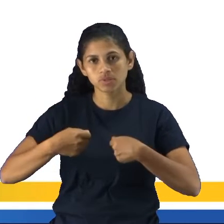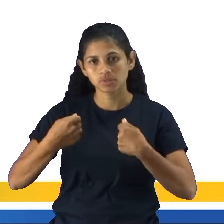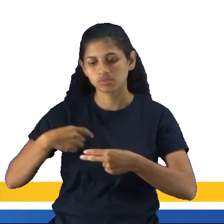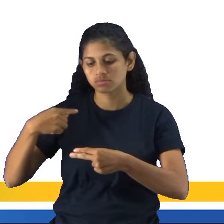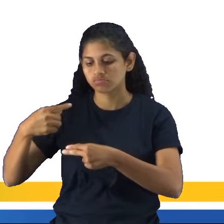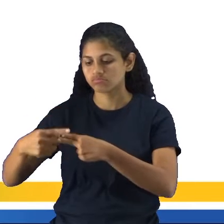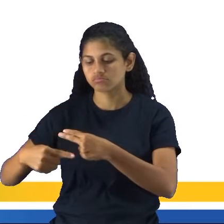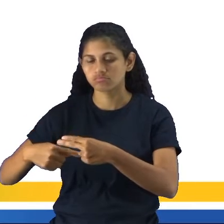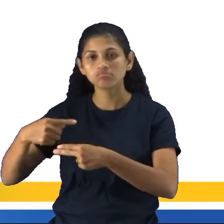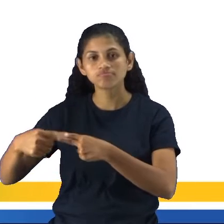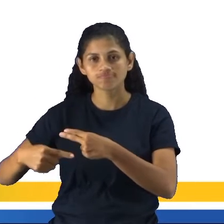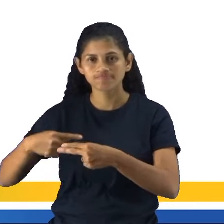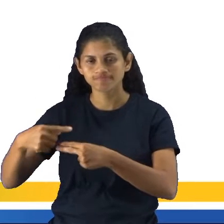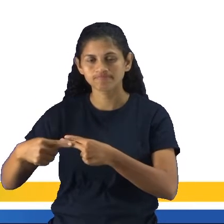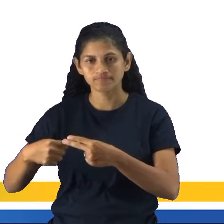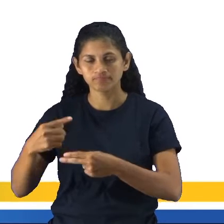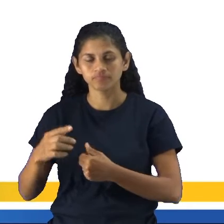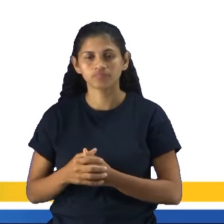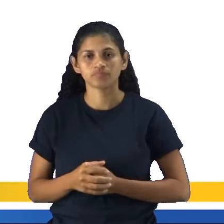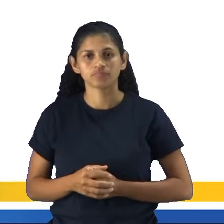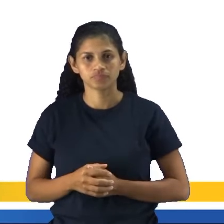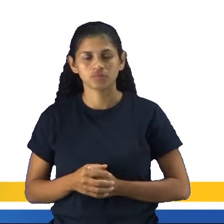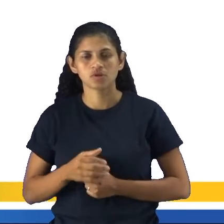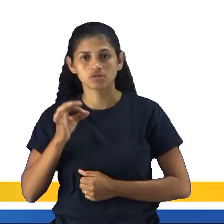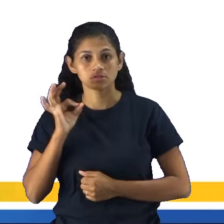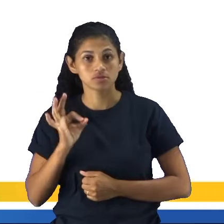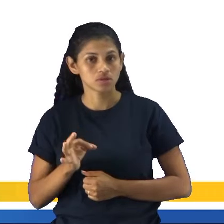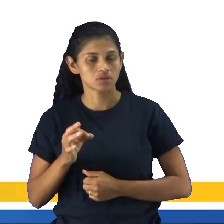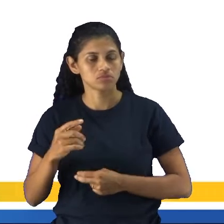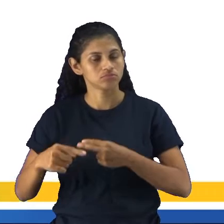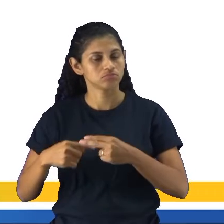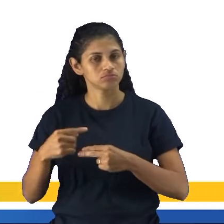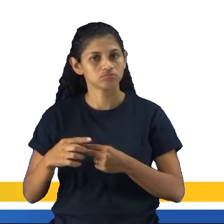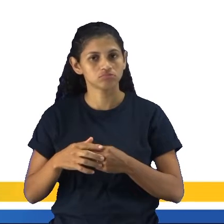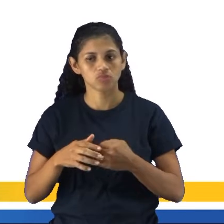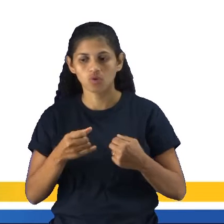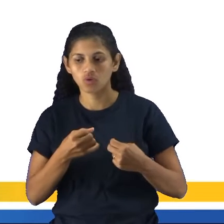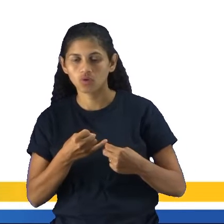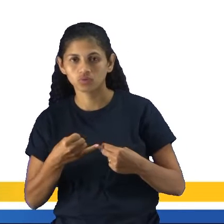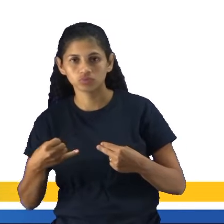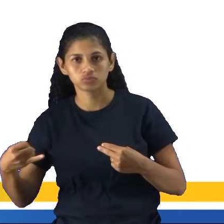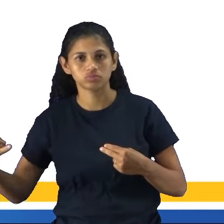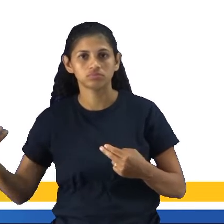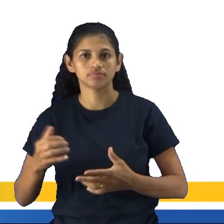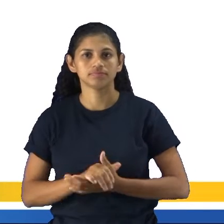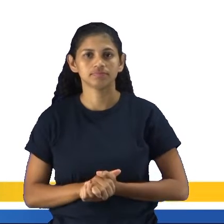proporção, um isolante adequado para a capacidade de energia que passa sobre